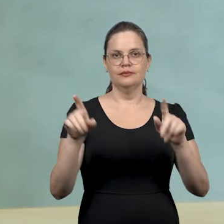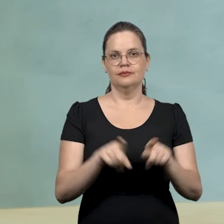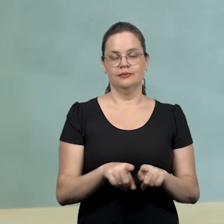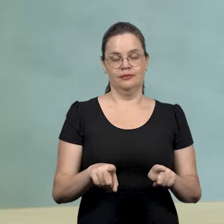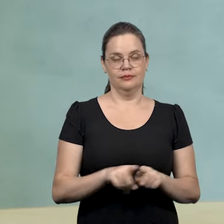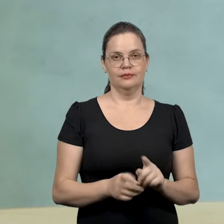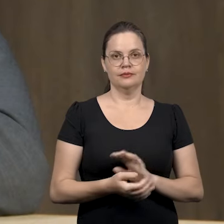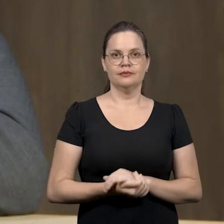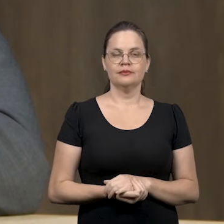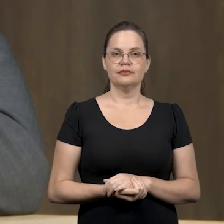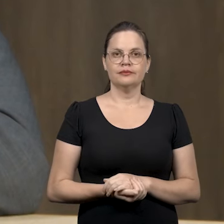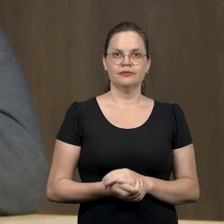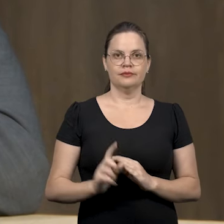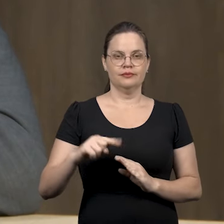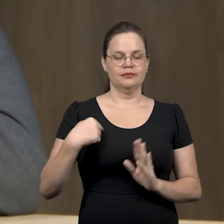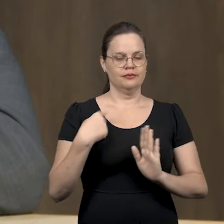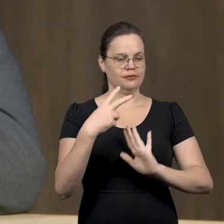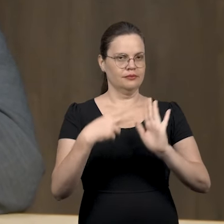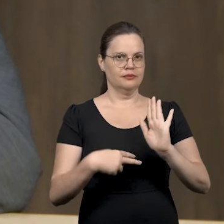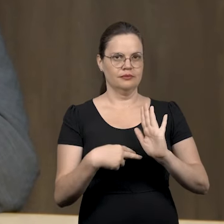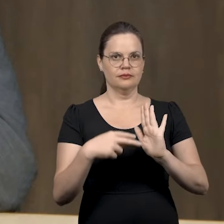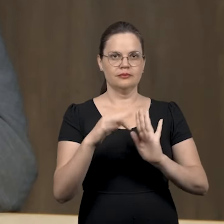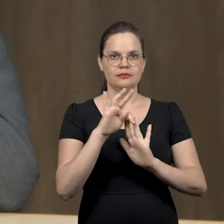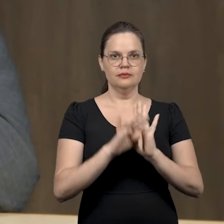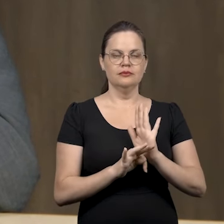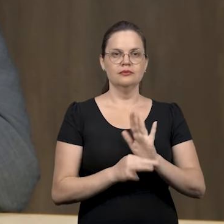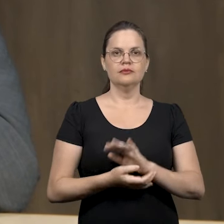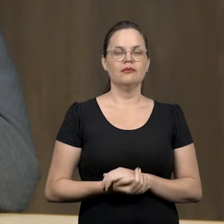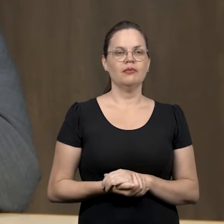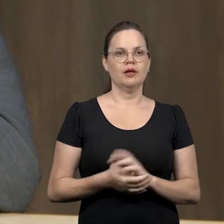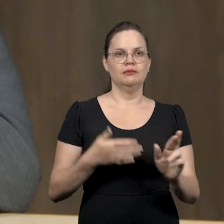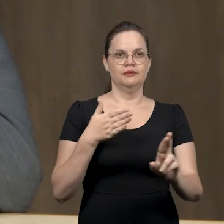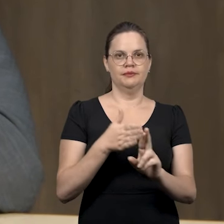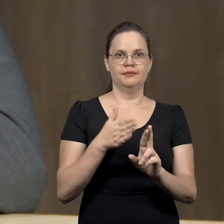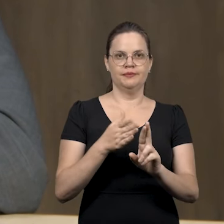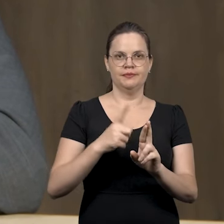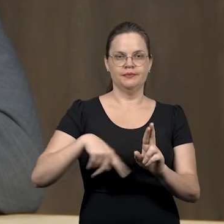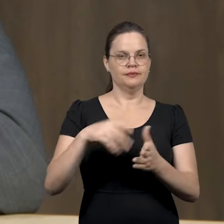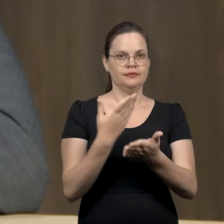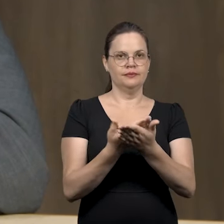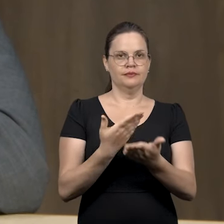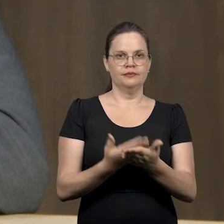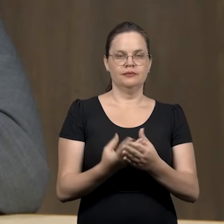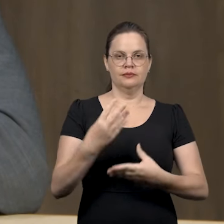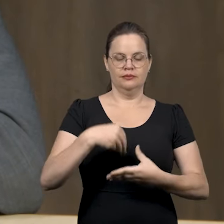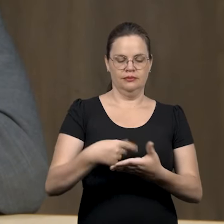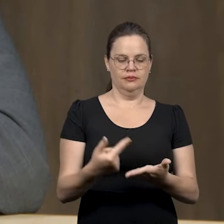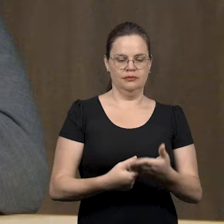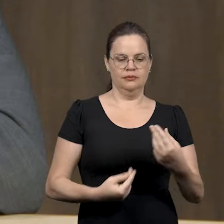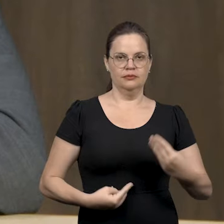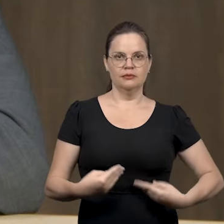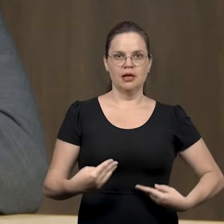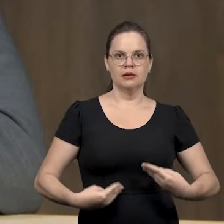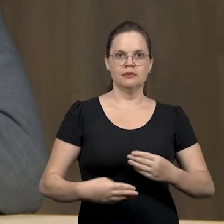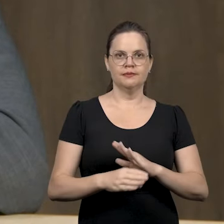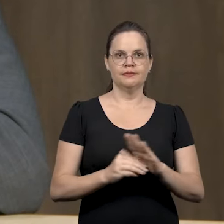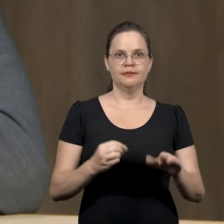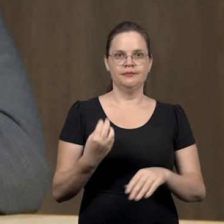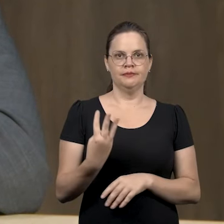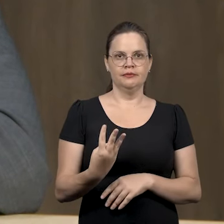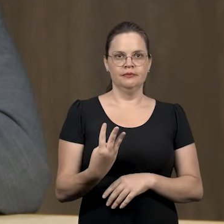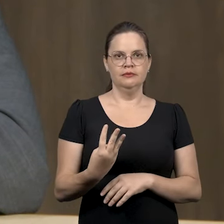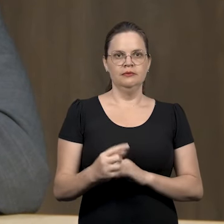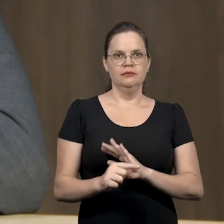conectados conosco. Queremos deixar aqui um texto para nortear aqui o nosso estudo, que está no livro de Marcos,